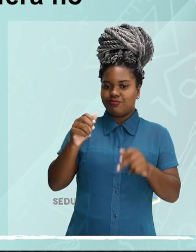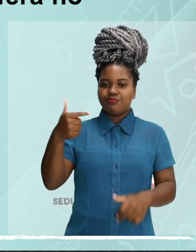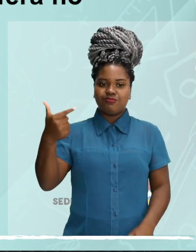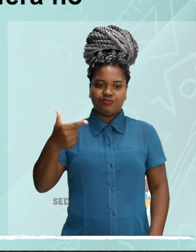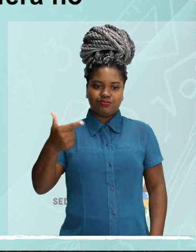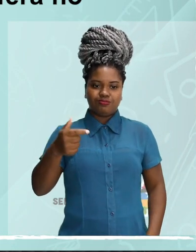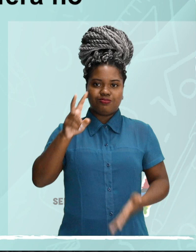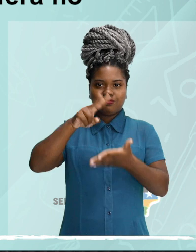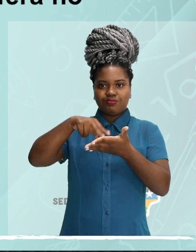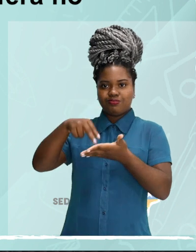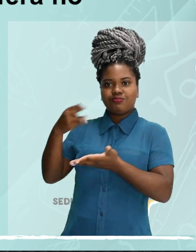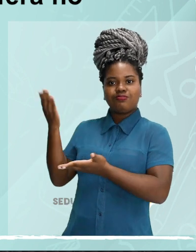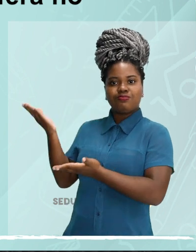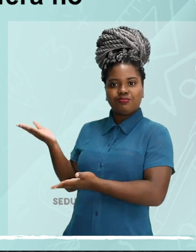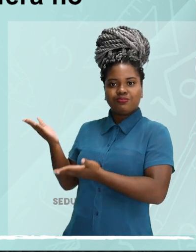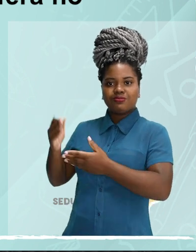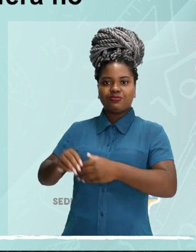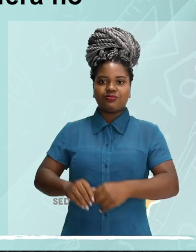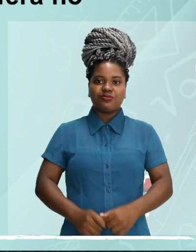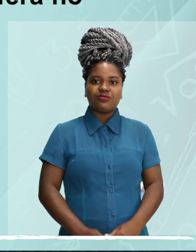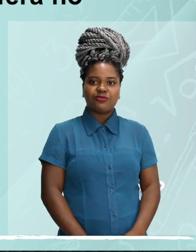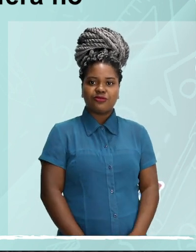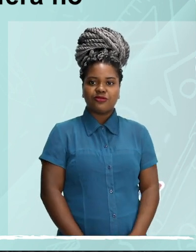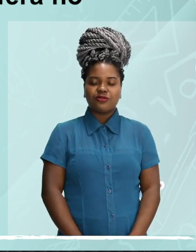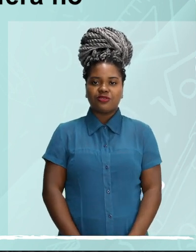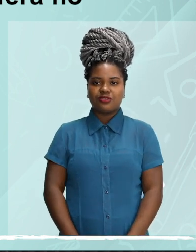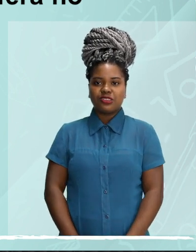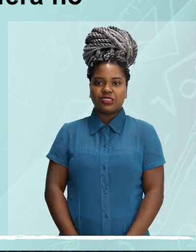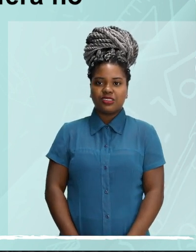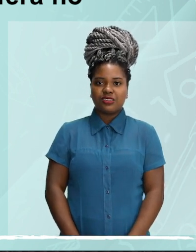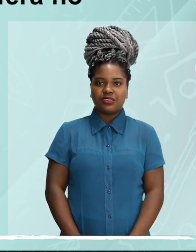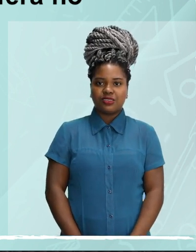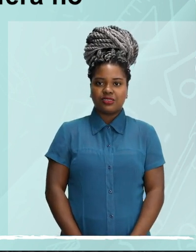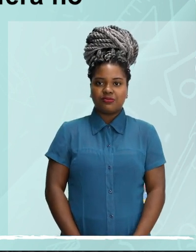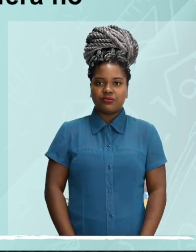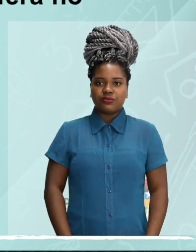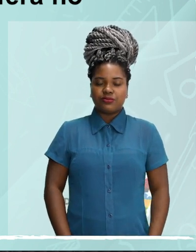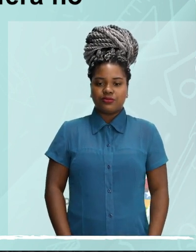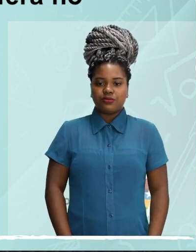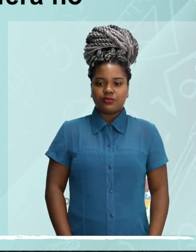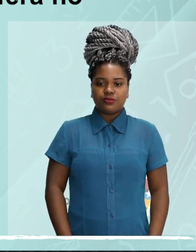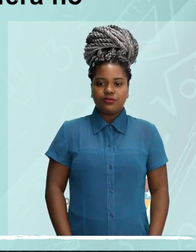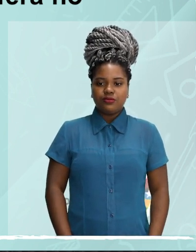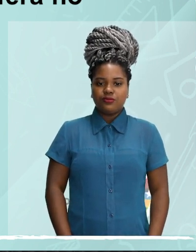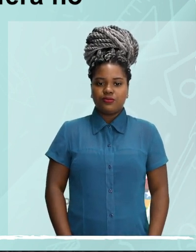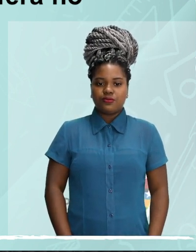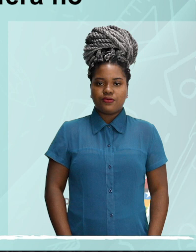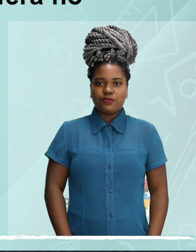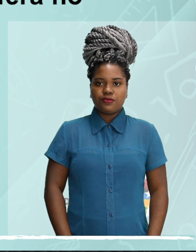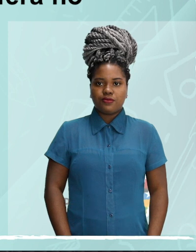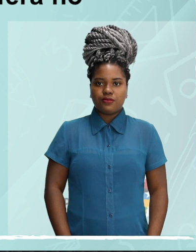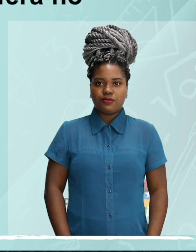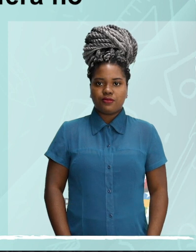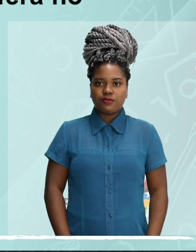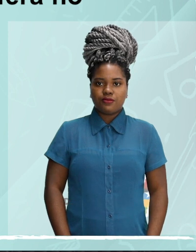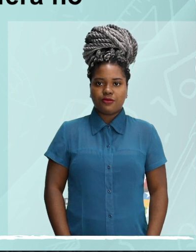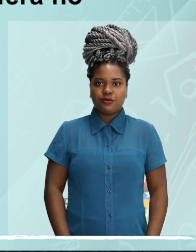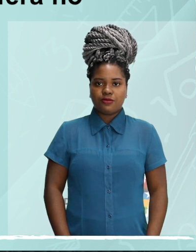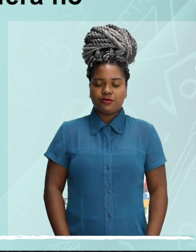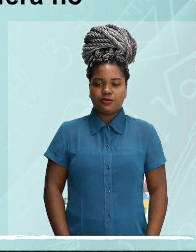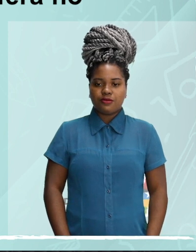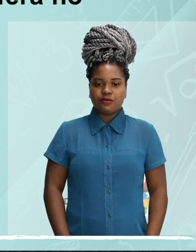Uma pequena esfera de massa 2 kg movimenta-se em relação a um